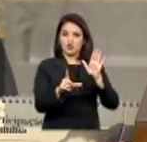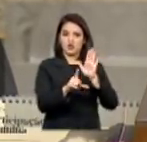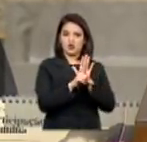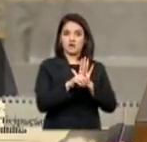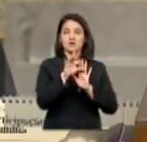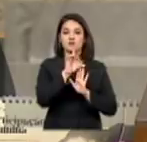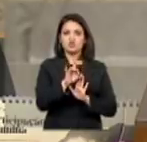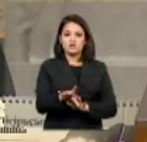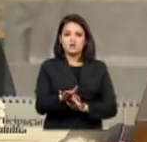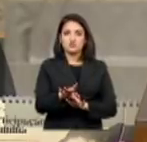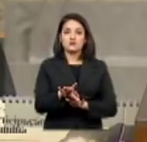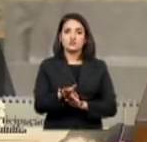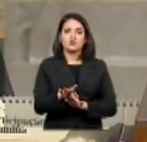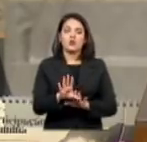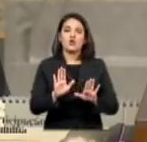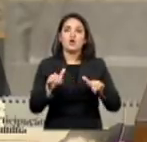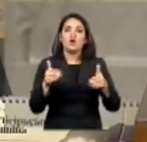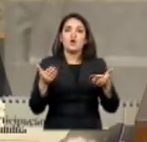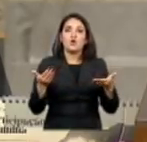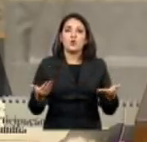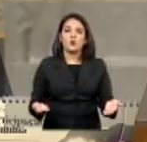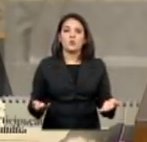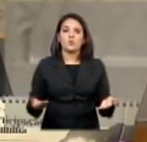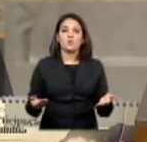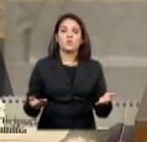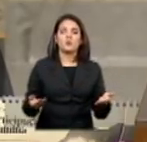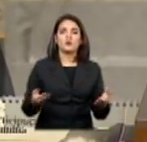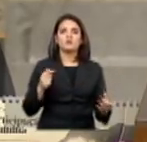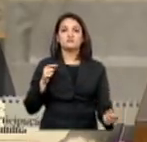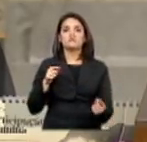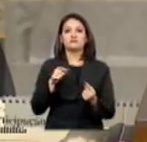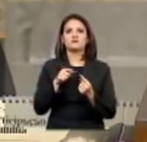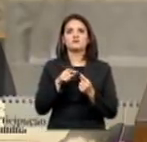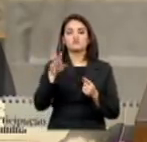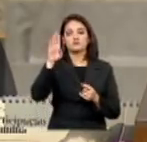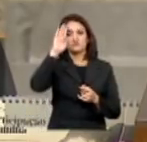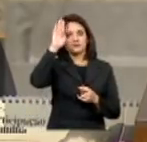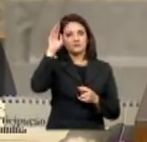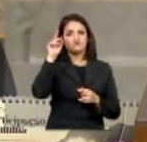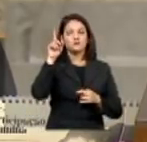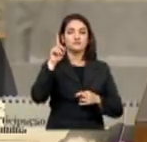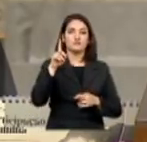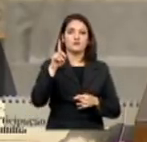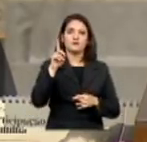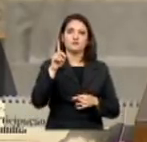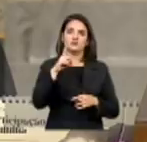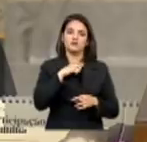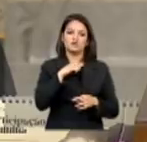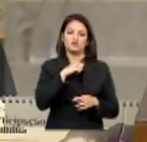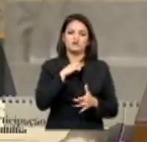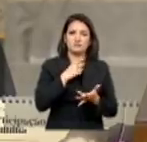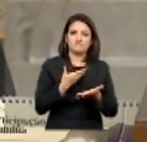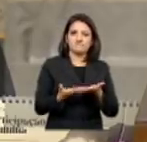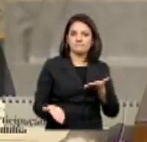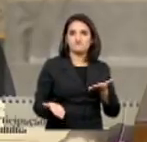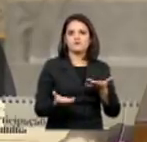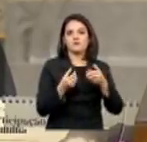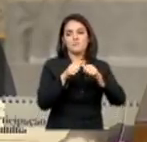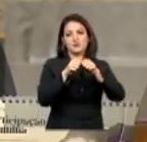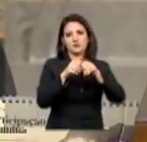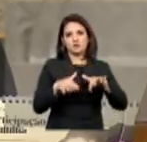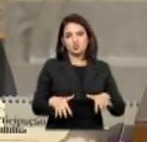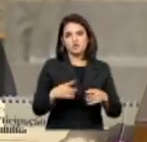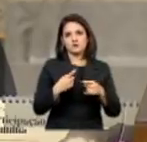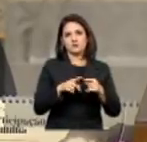validade do ato quando a sua própria finalidade estiver comprometida por causa do vício não basta para a